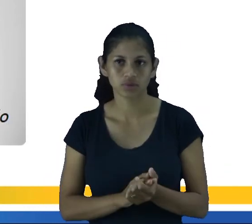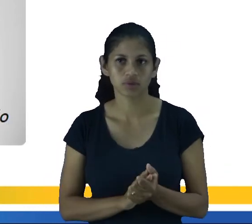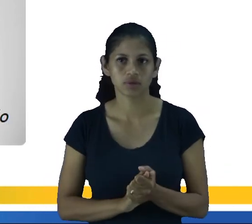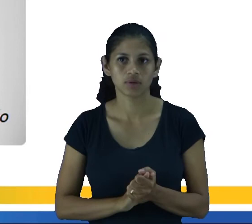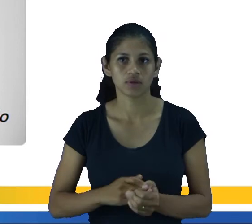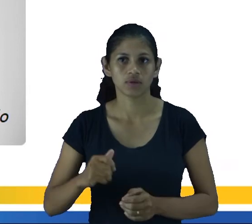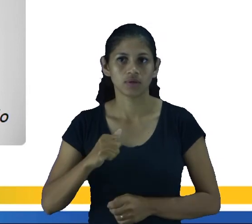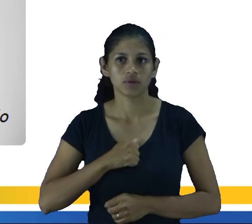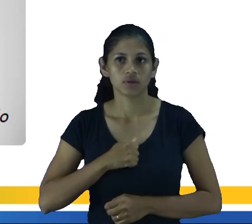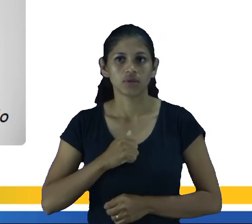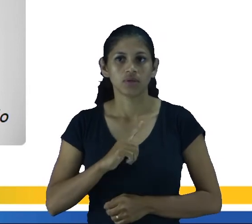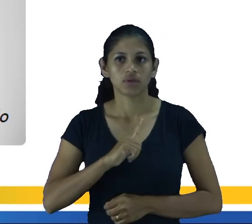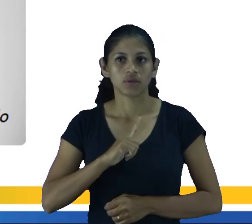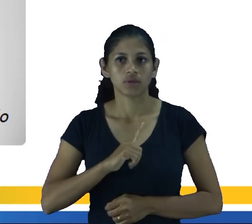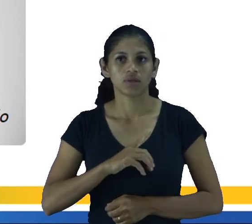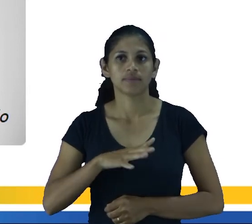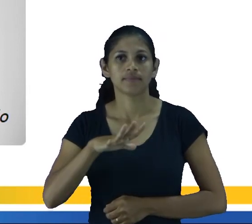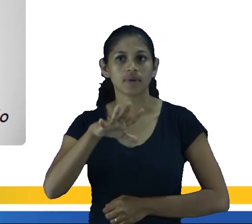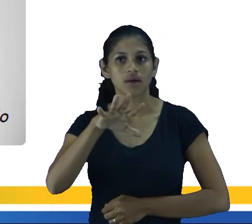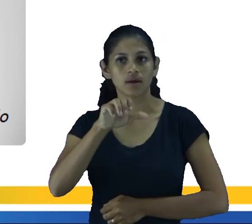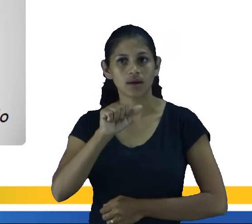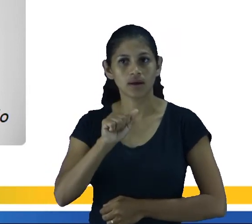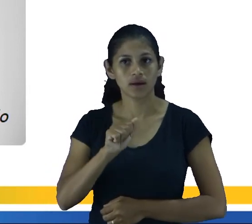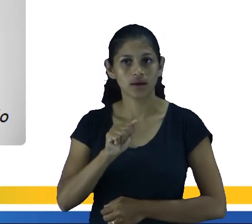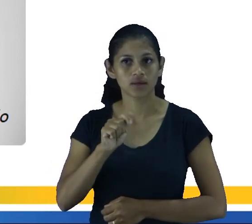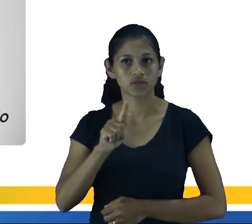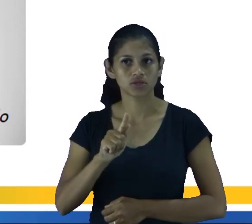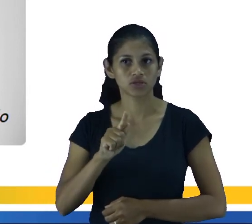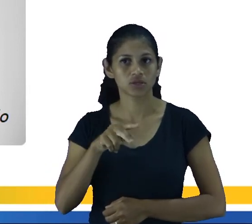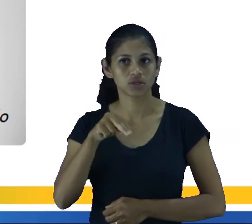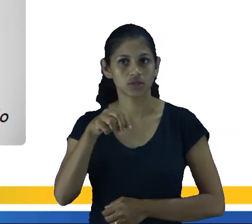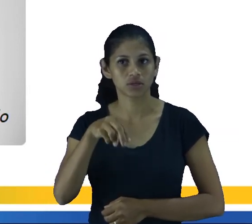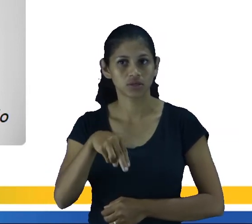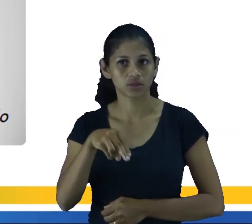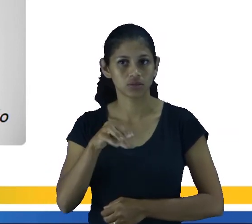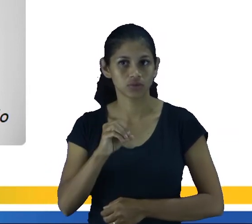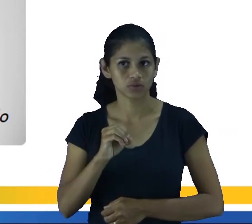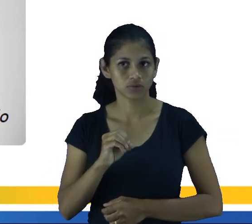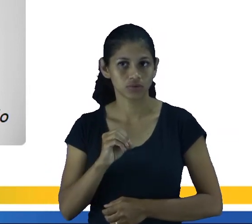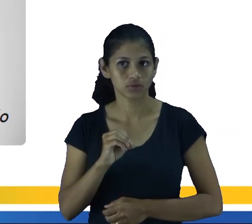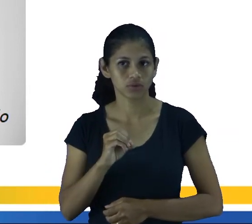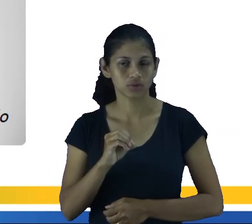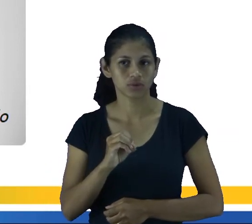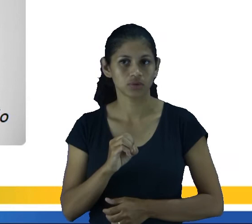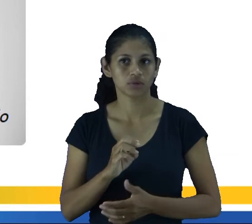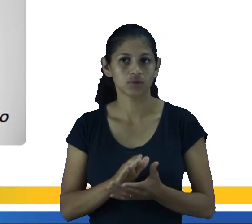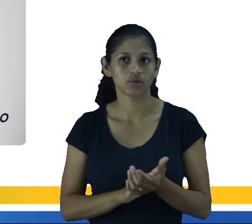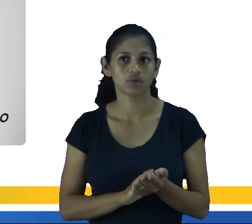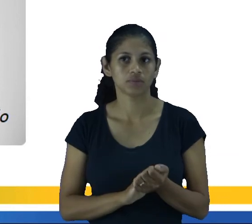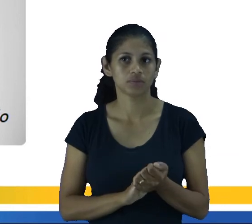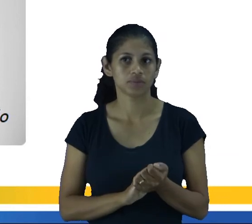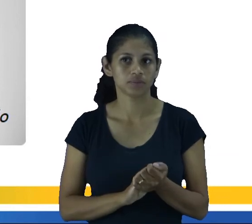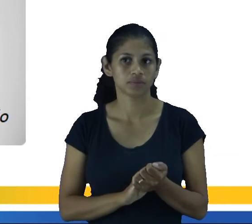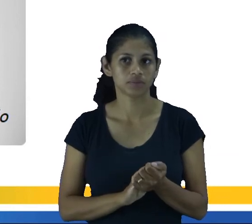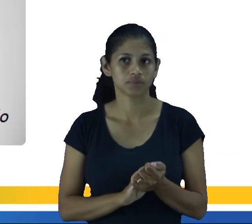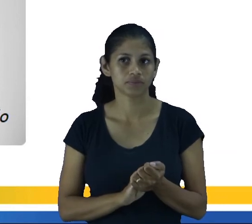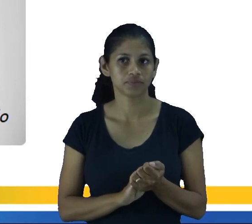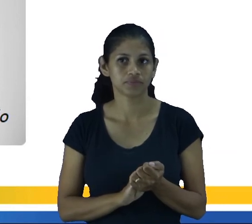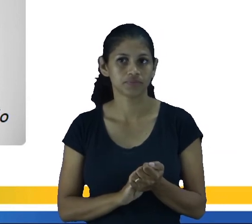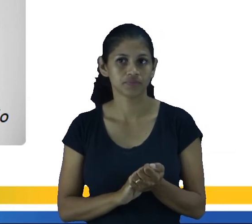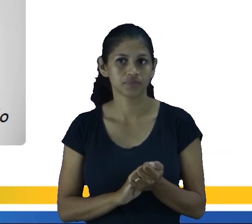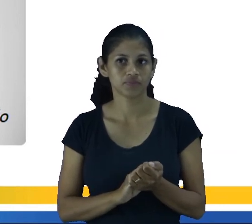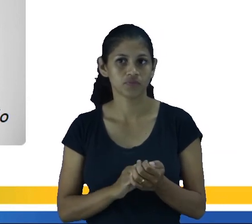o AgNO3 que vai reagir lá com o NaCl formando o quê? Um sal insolúvel, né? Então cloreto